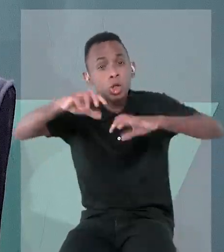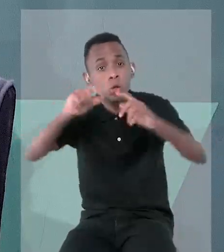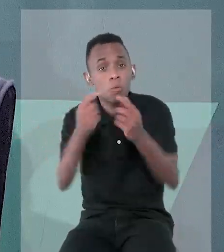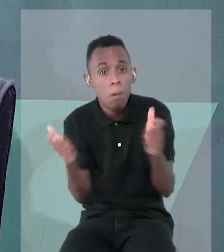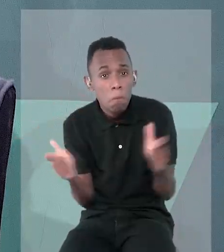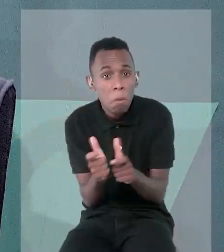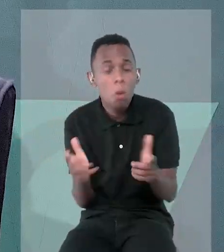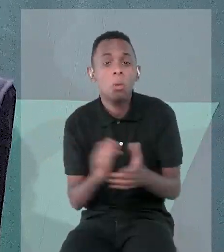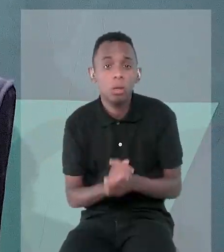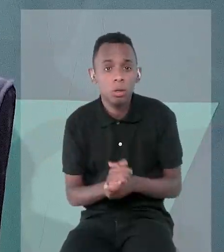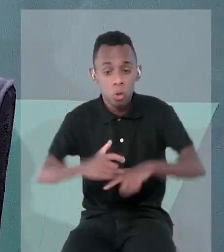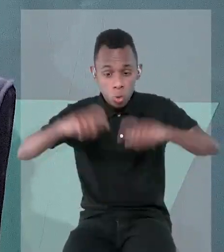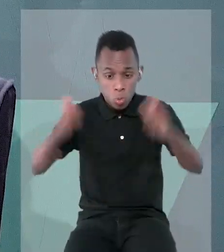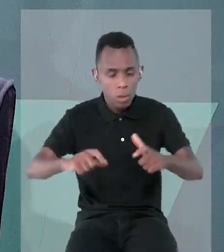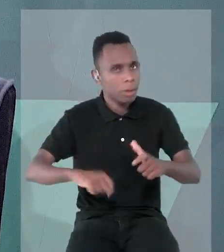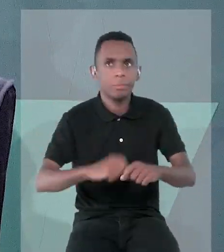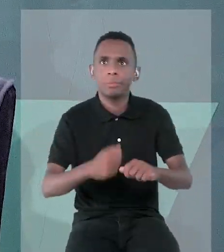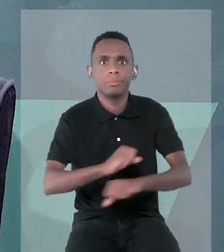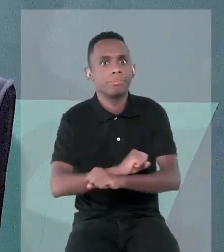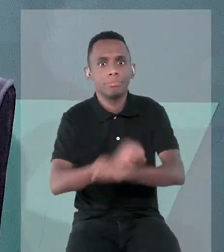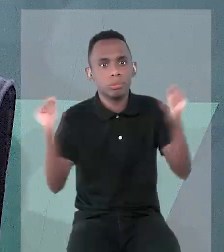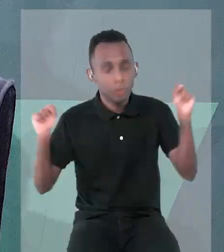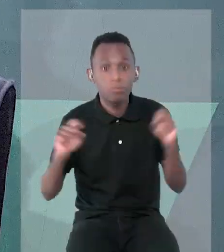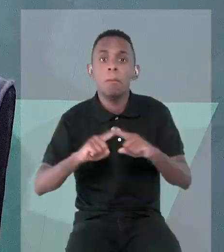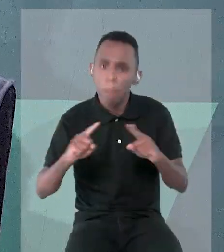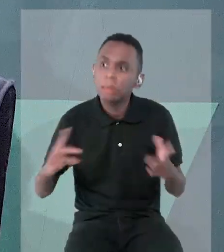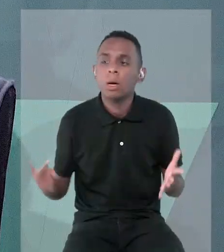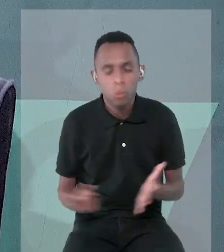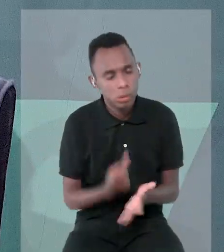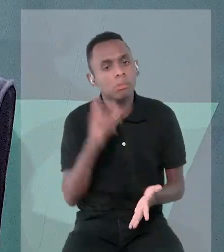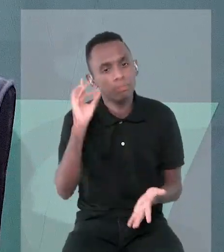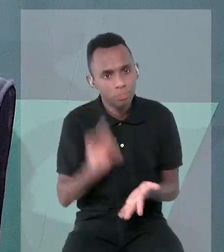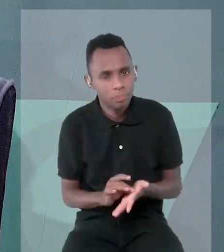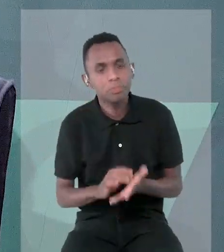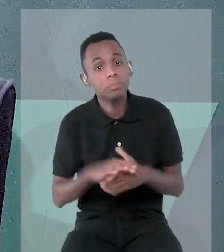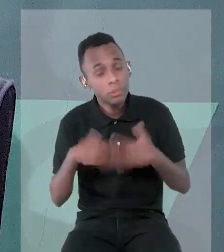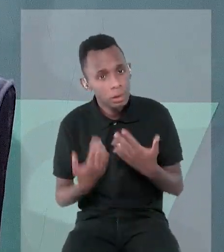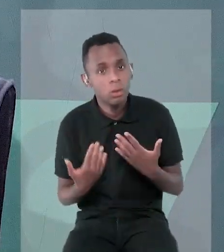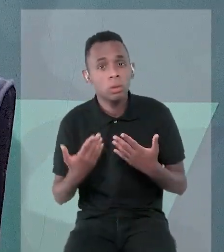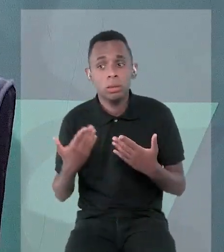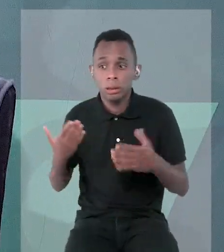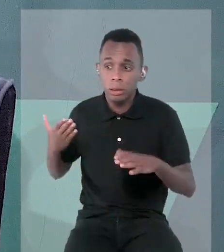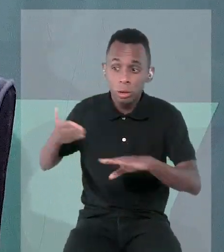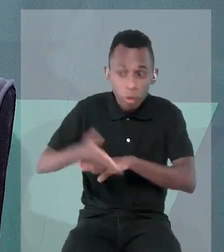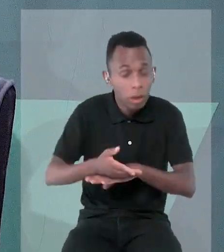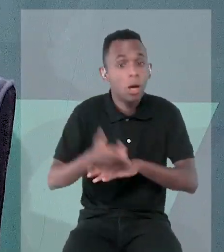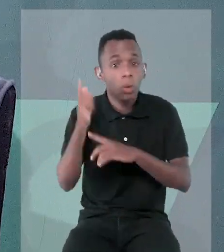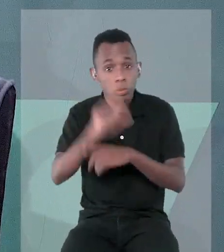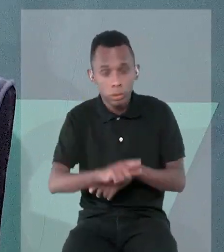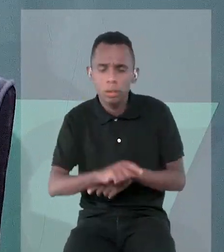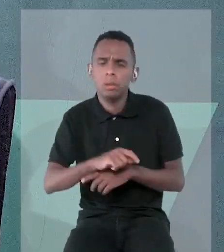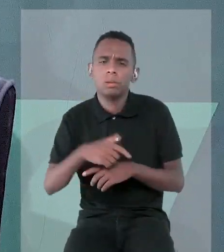na verdade é um lugar onde era impossível plantar uma floresta, mas aconteceu. E então a infraestrutura para conseguir chegar nesse ponto foi muito bem